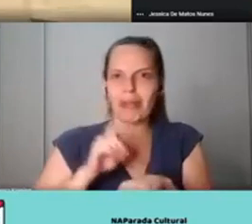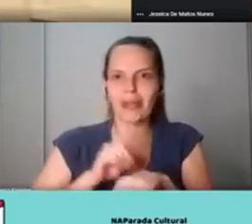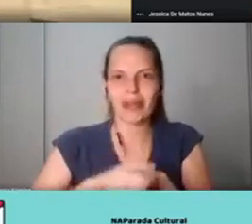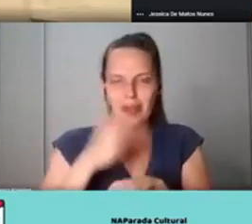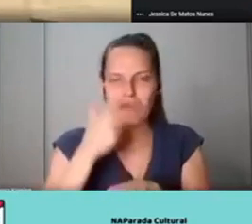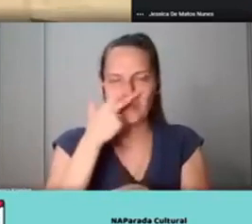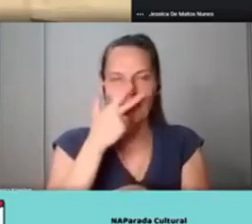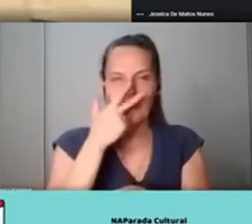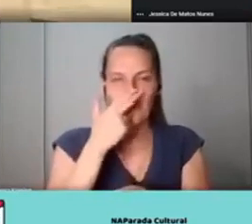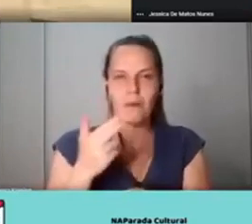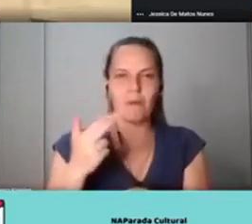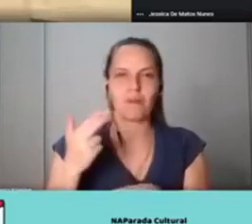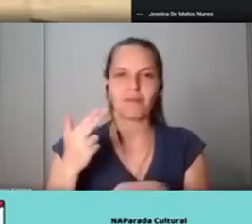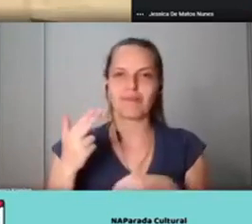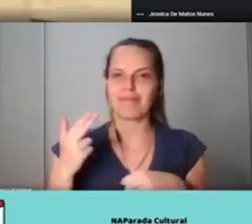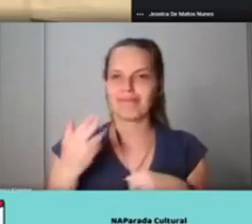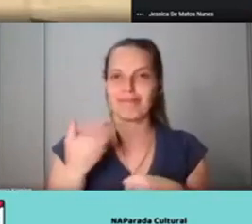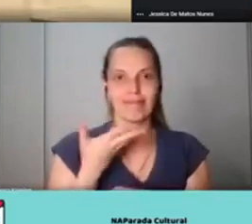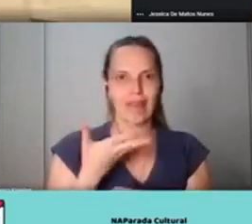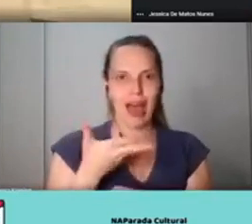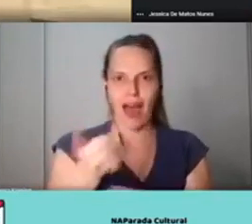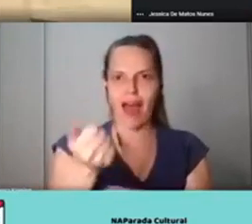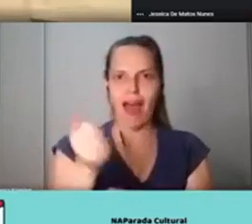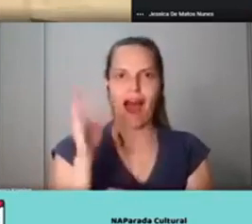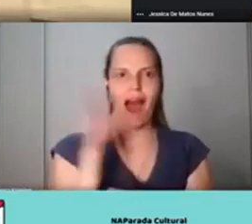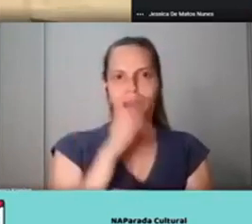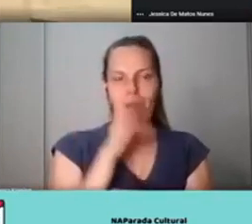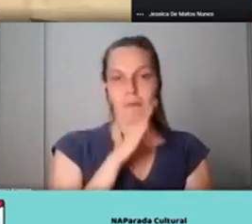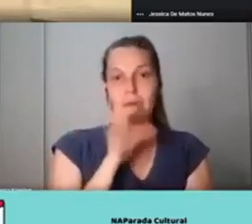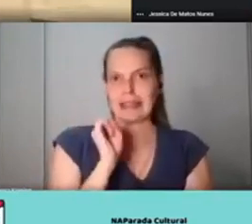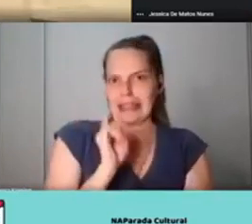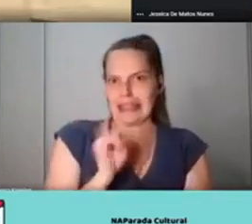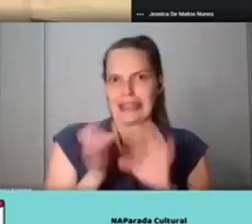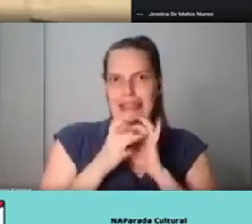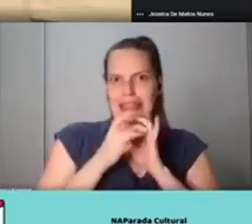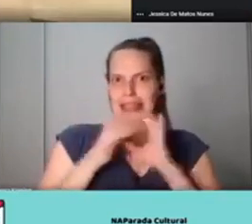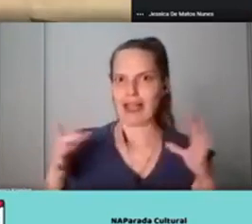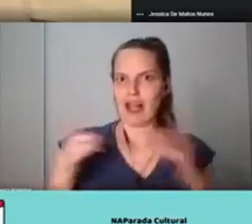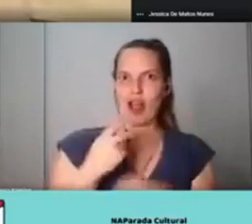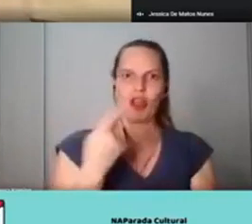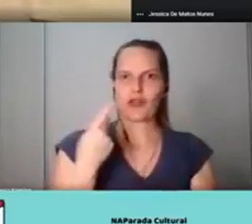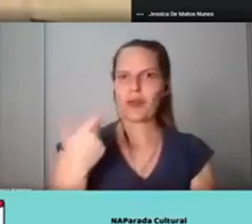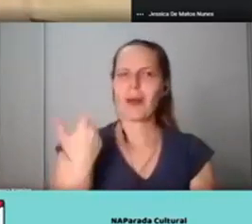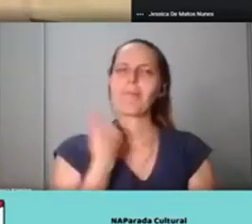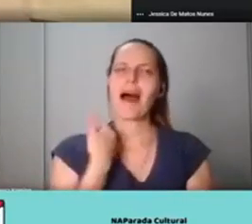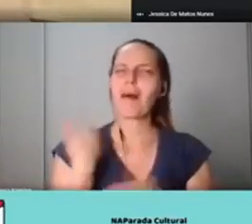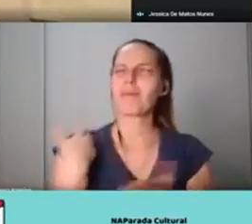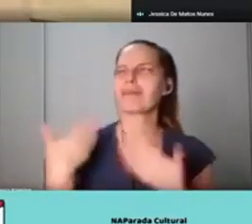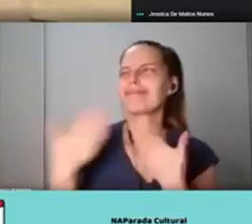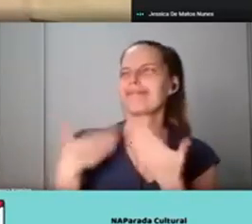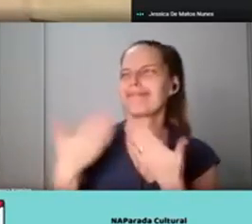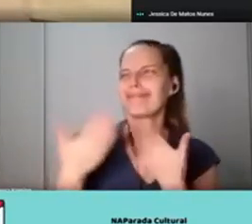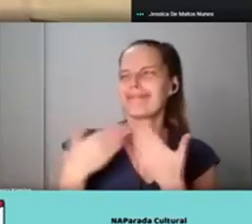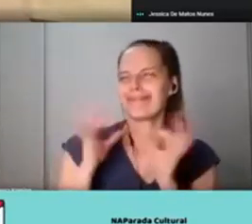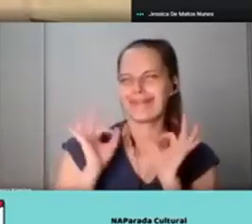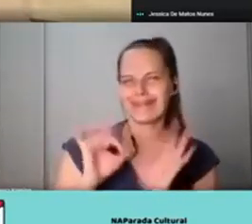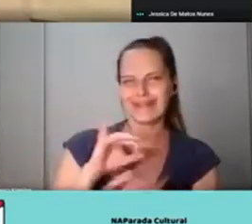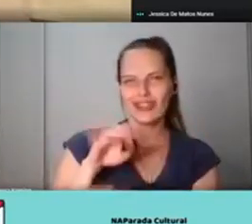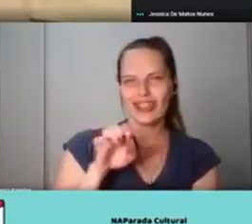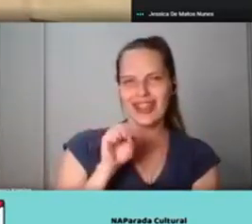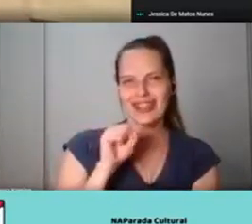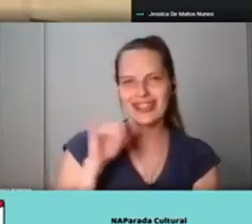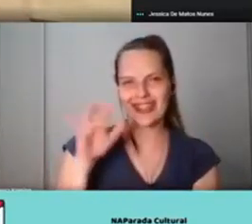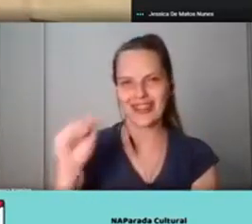E é, se deixar, a gente fica conversando, né, Jéssica? Sim. E, e